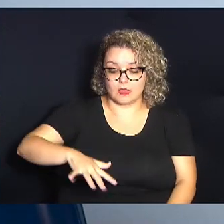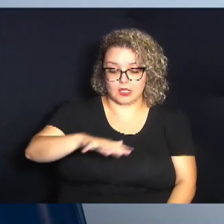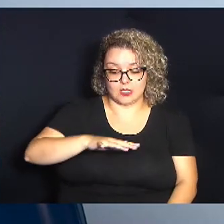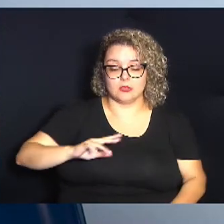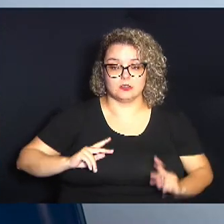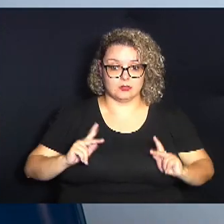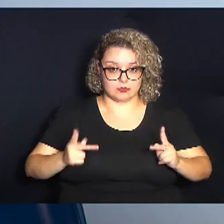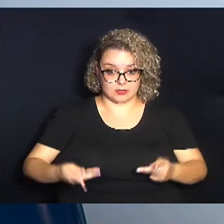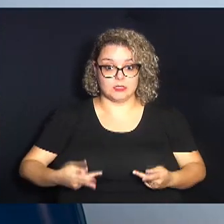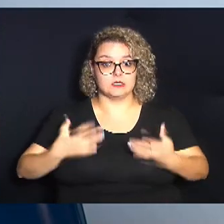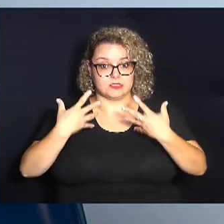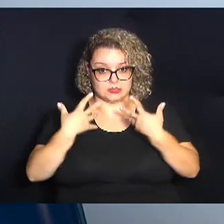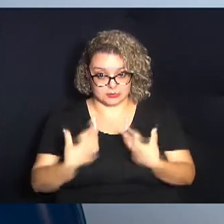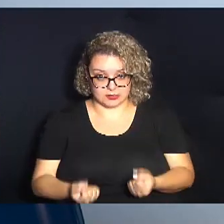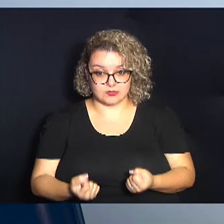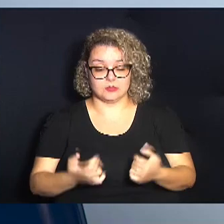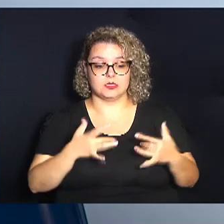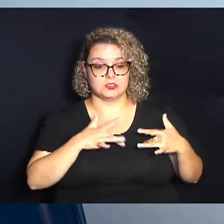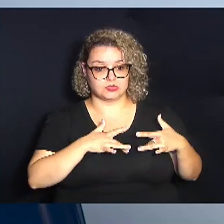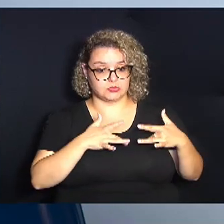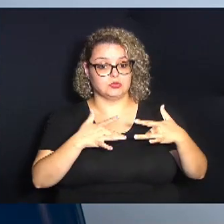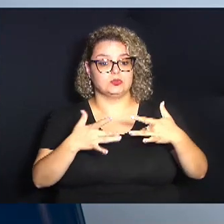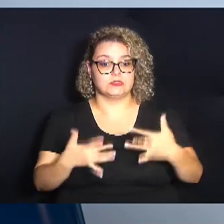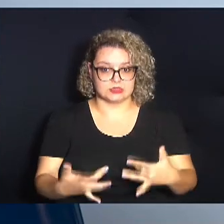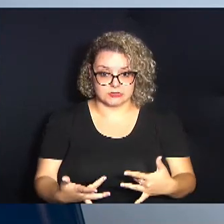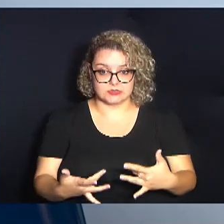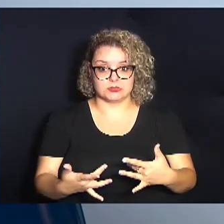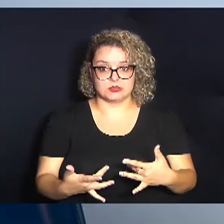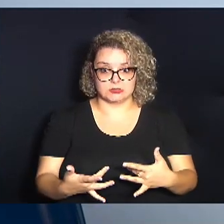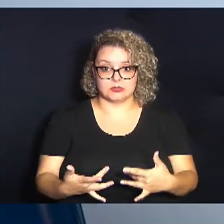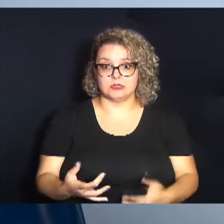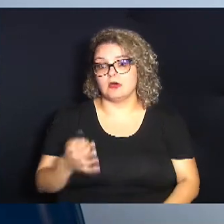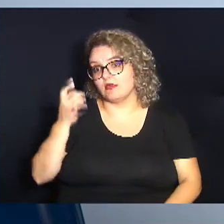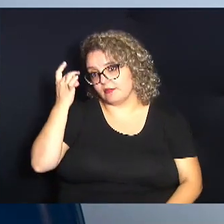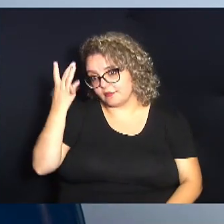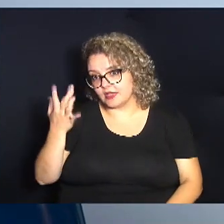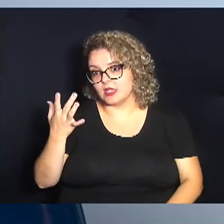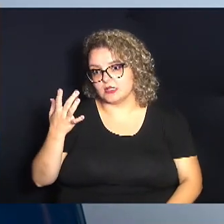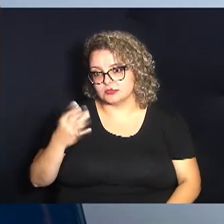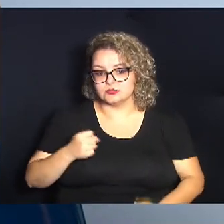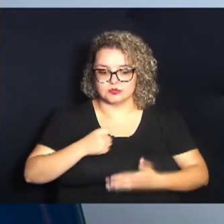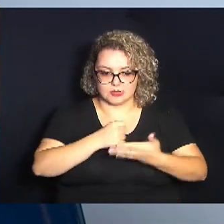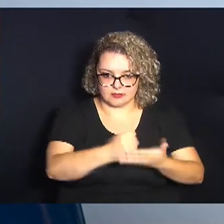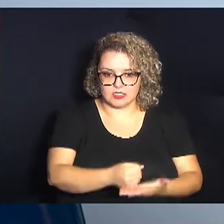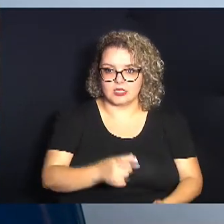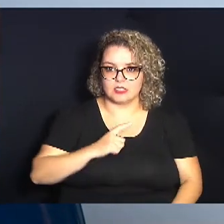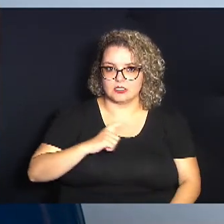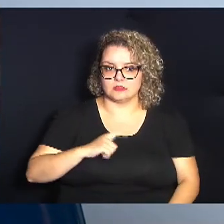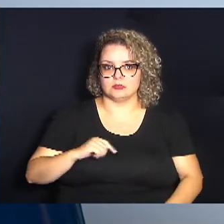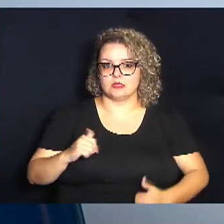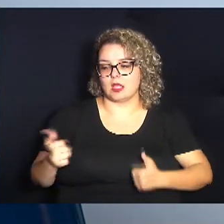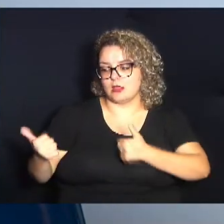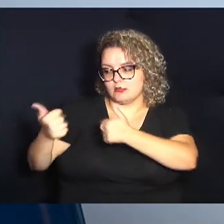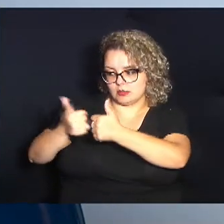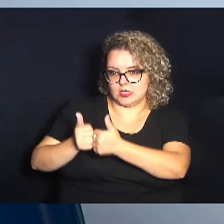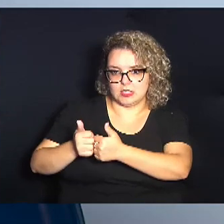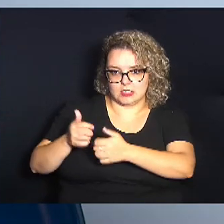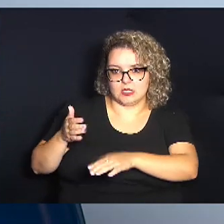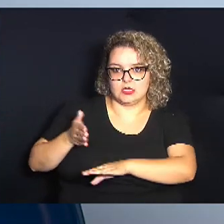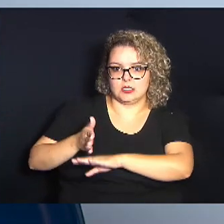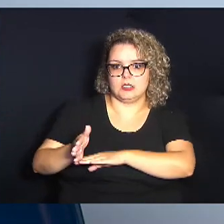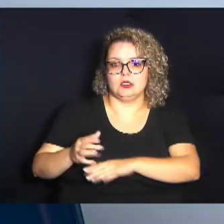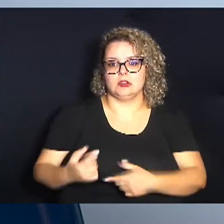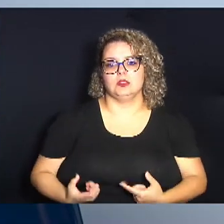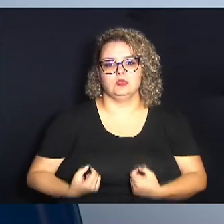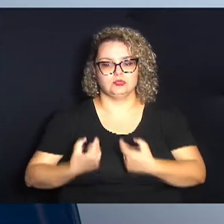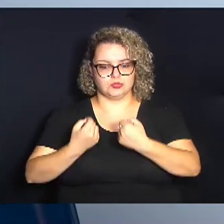que está recebendo essas doações. Então fica muito fácil trazer, porque a gente tem aqui ao lado a entrada da